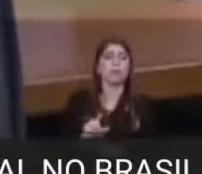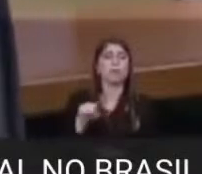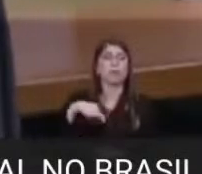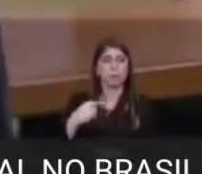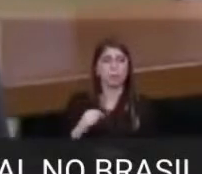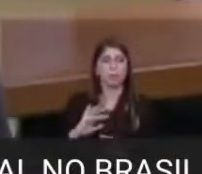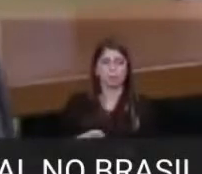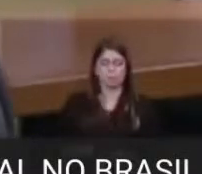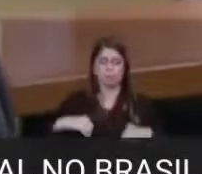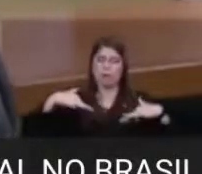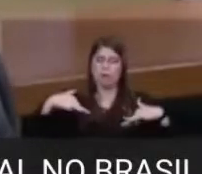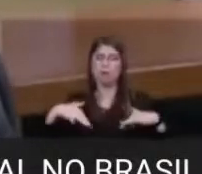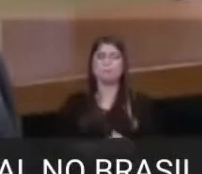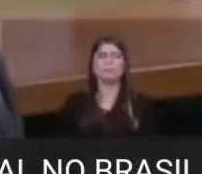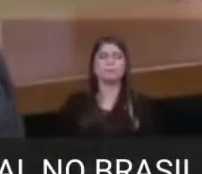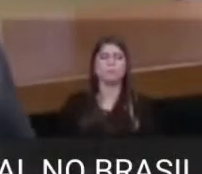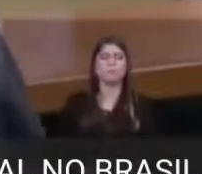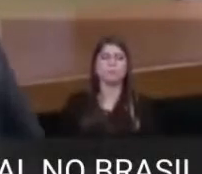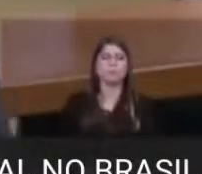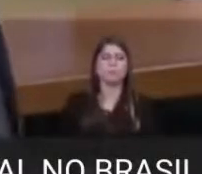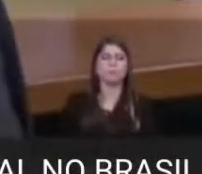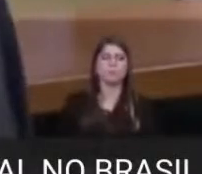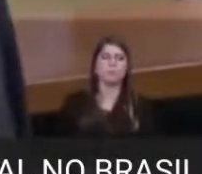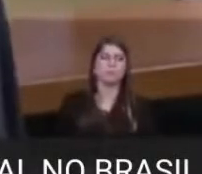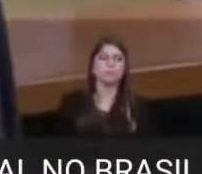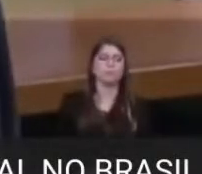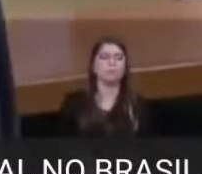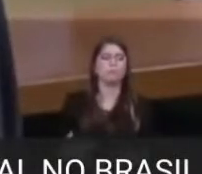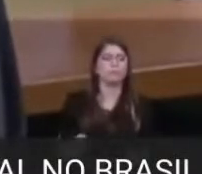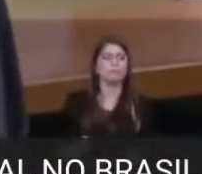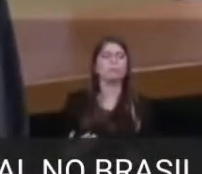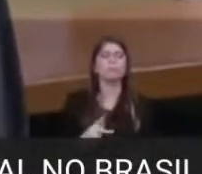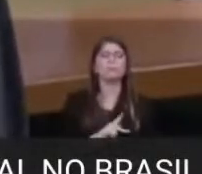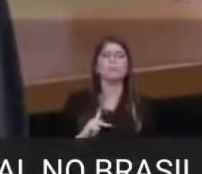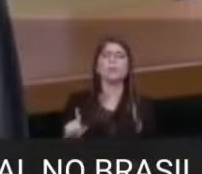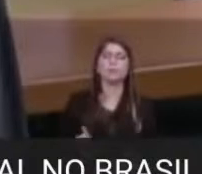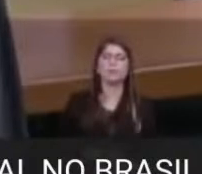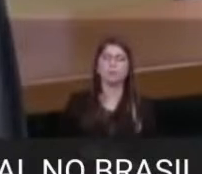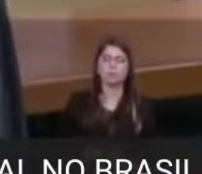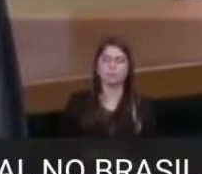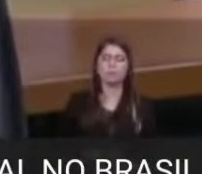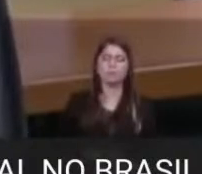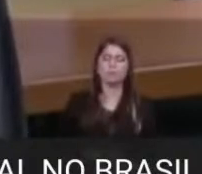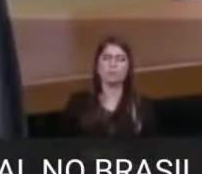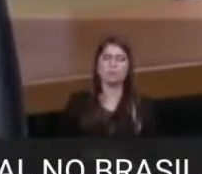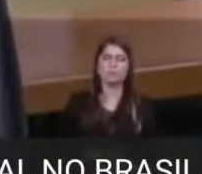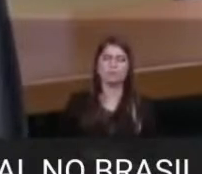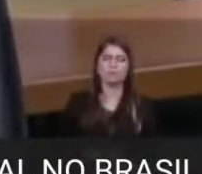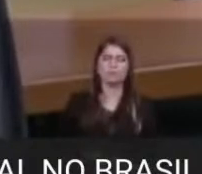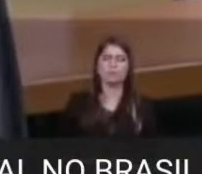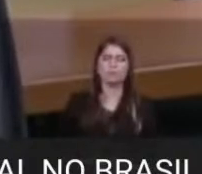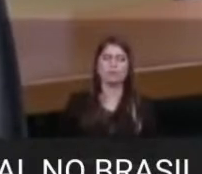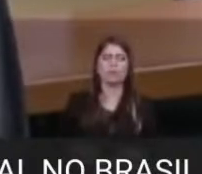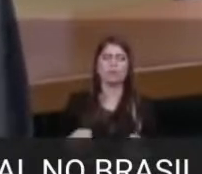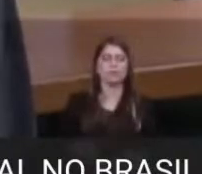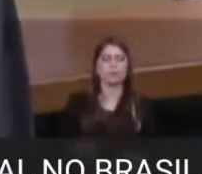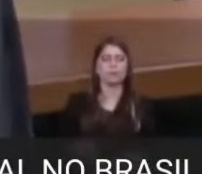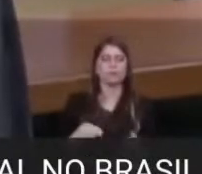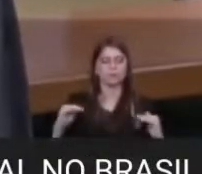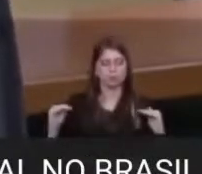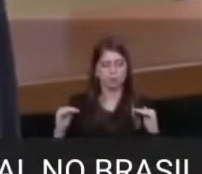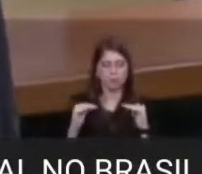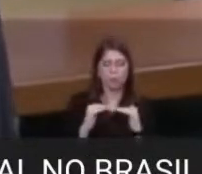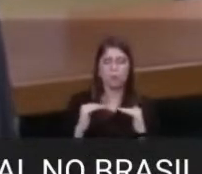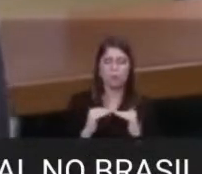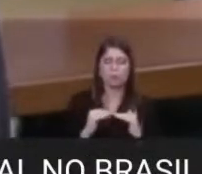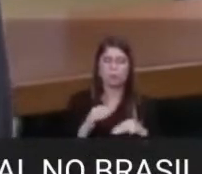pelo plenário do Supremo Tribunal Federal. E, presidente, também não poderia deixar de